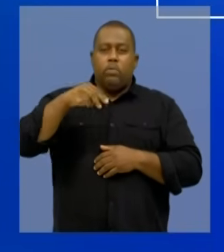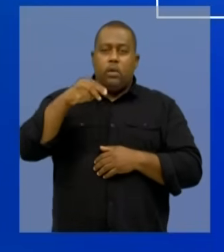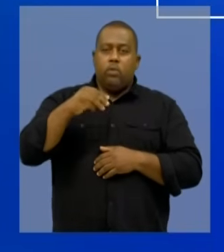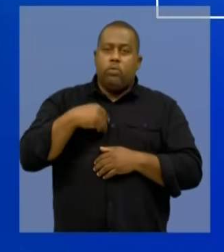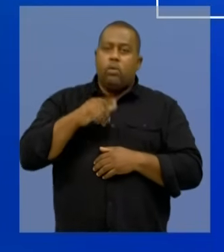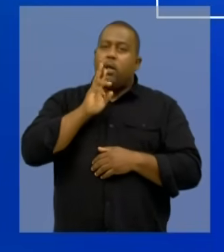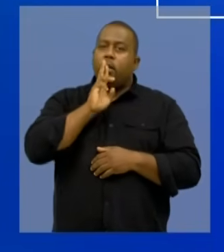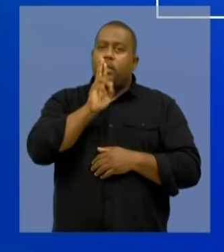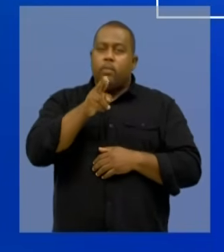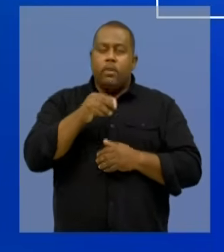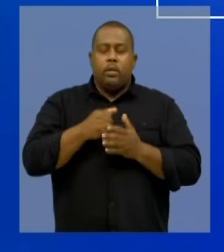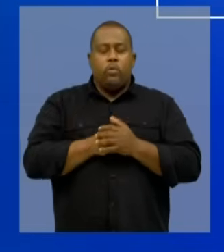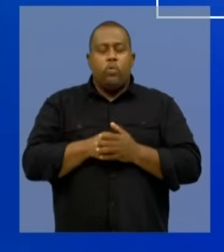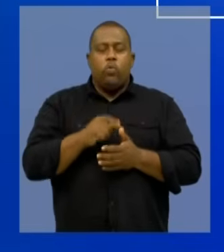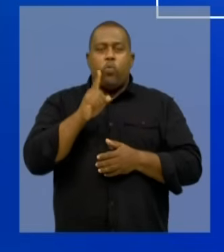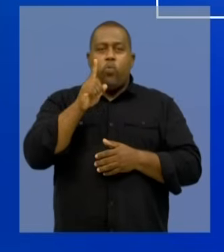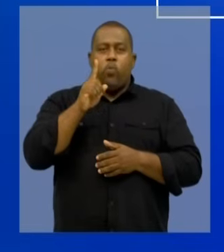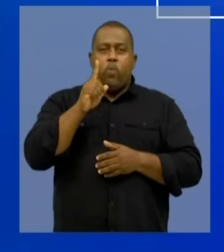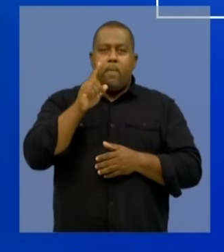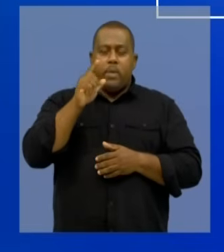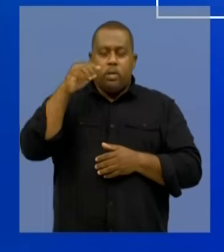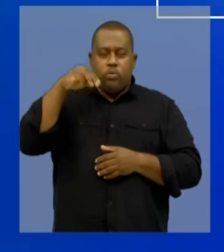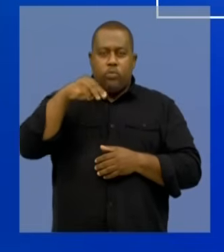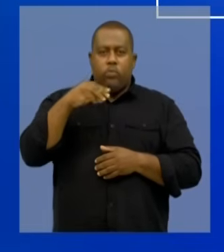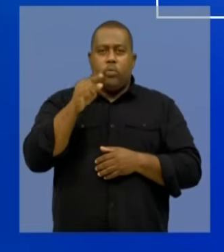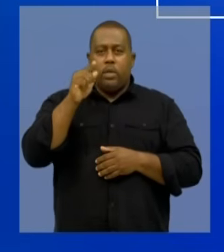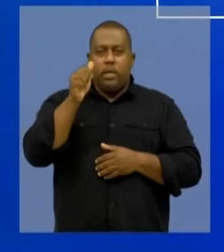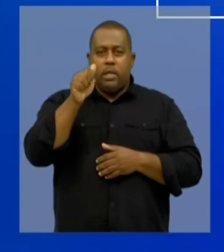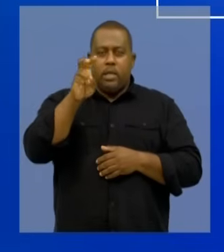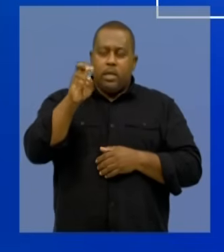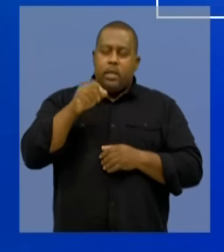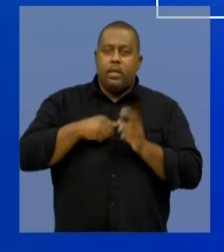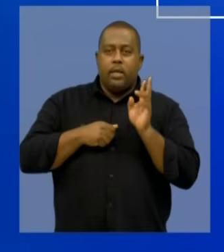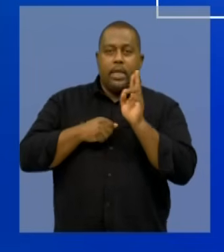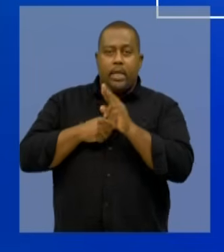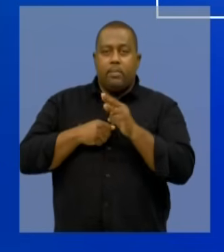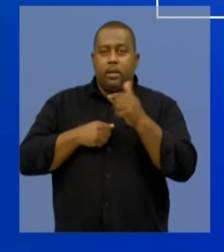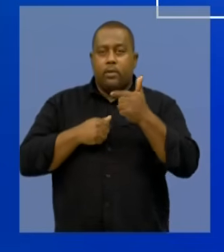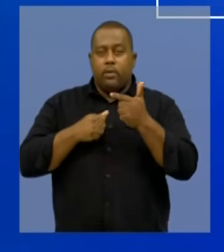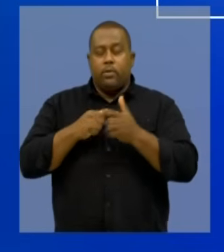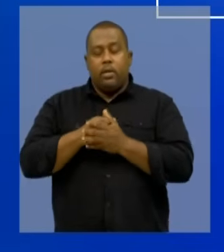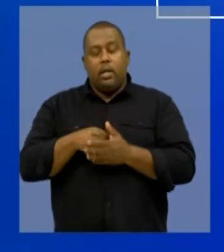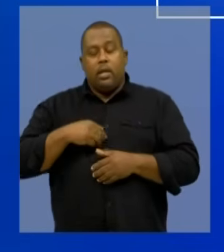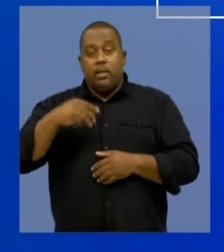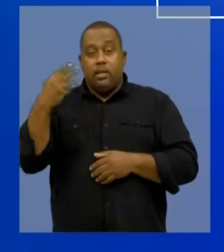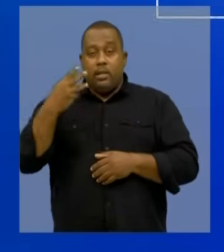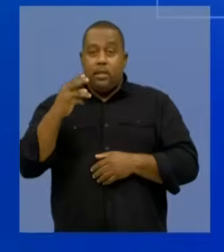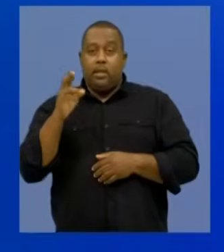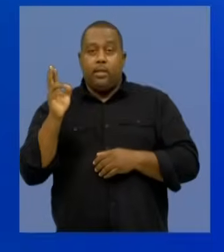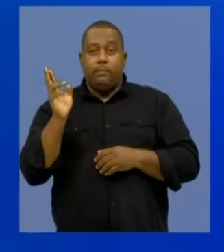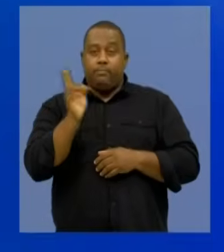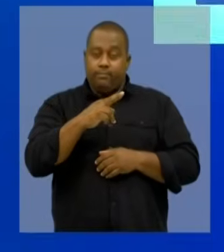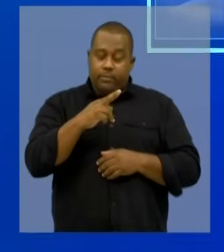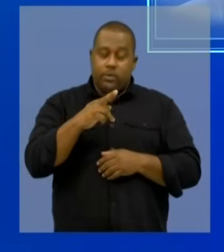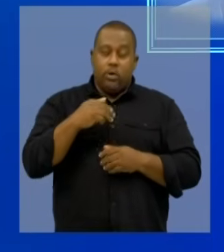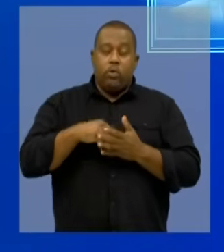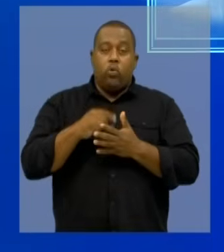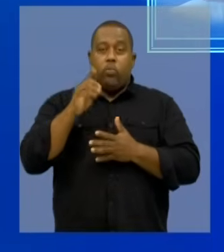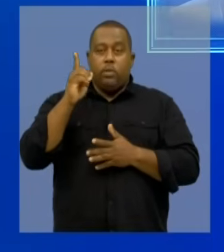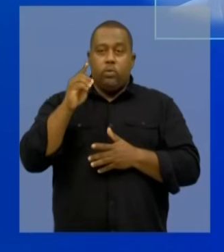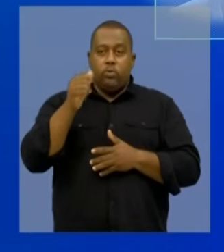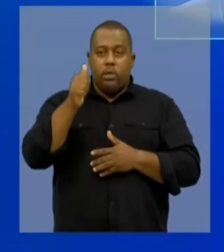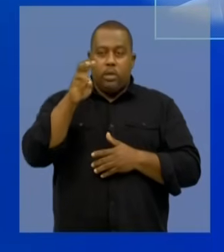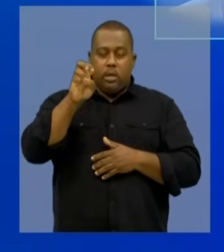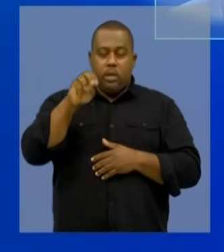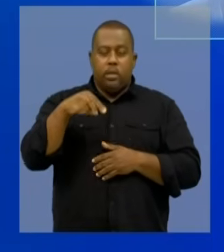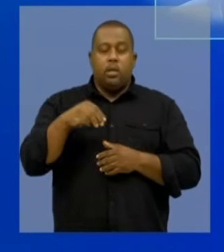para responder, 1 minuto e 15 para a réplica e 1 minuto e 15 para a tréplica. No quinto e último